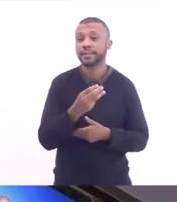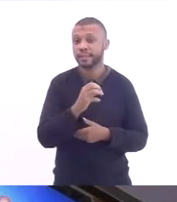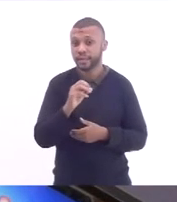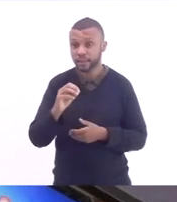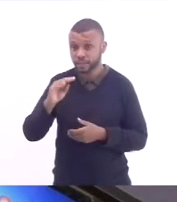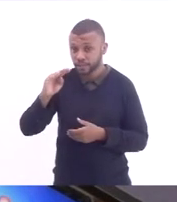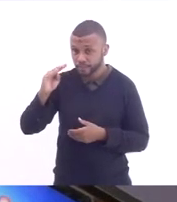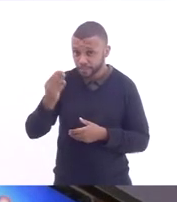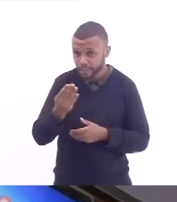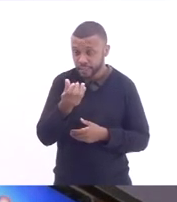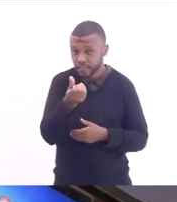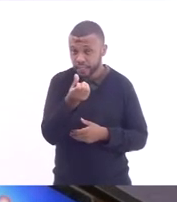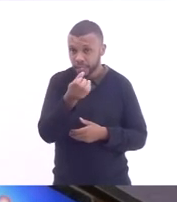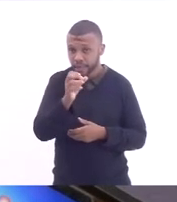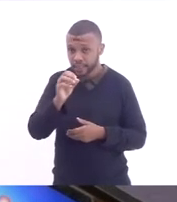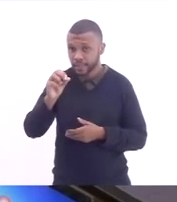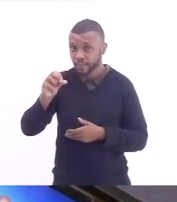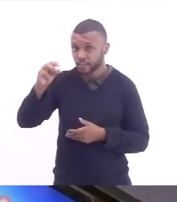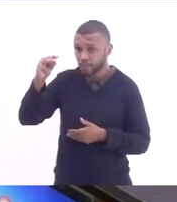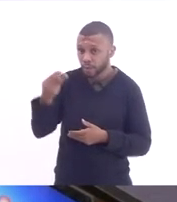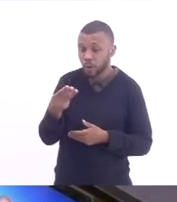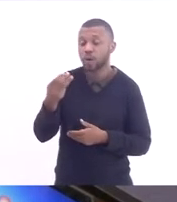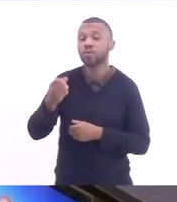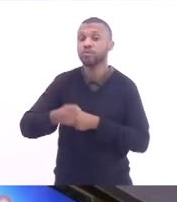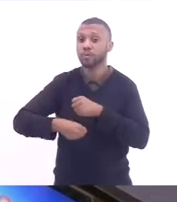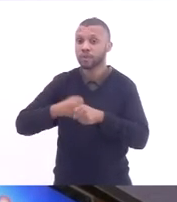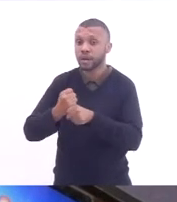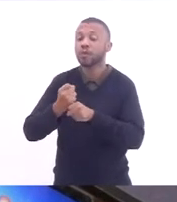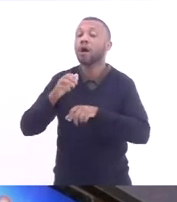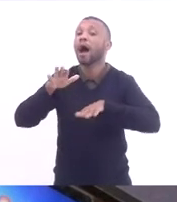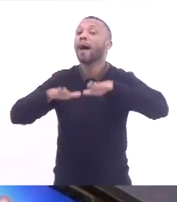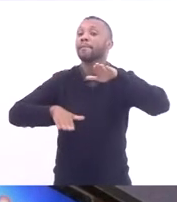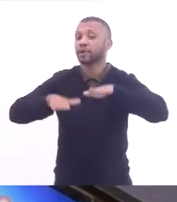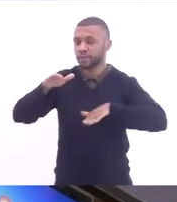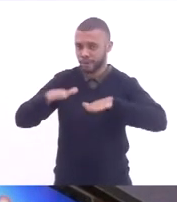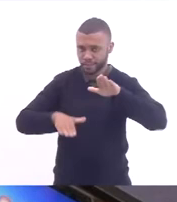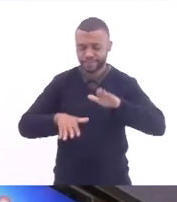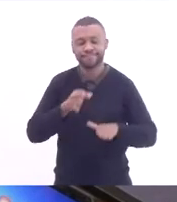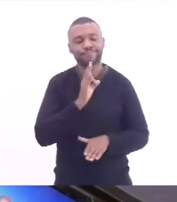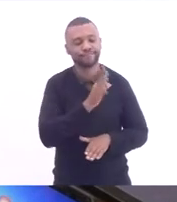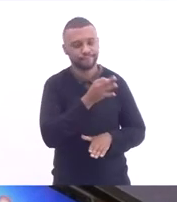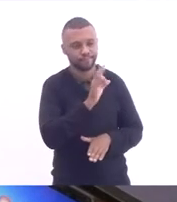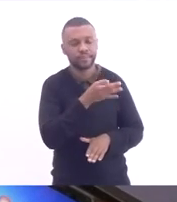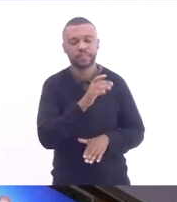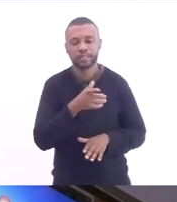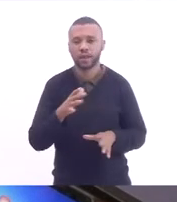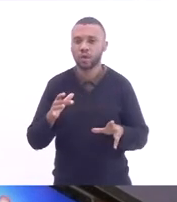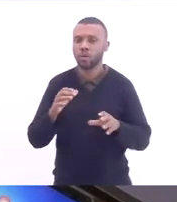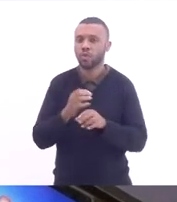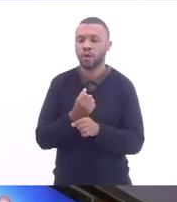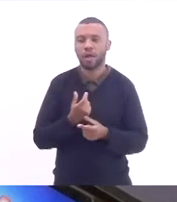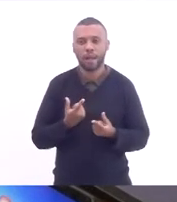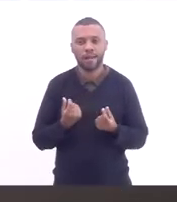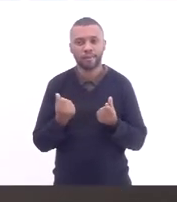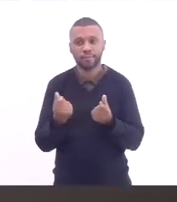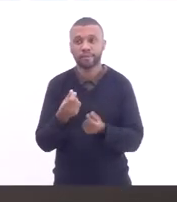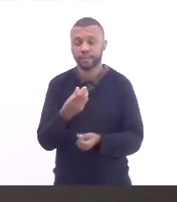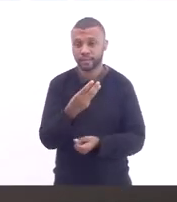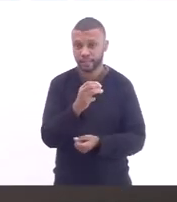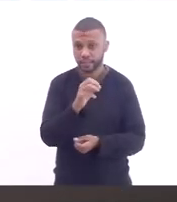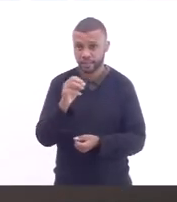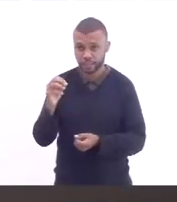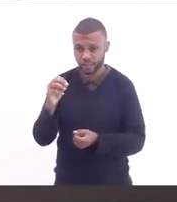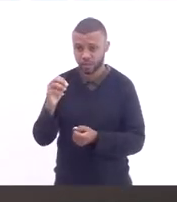3.600 anos. Isso. Aproximadamente. Aproximadamente. A valor presente. 300